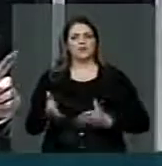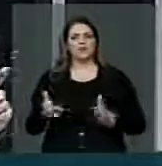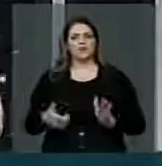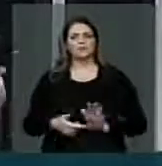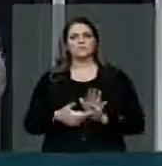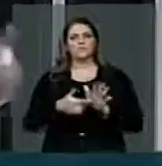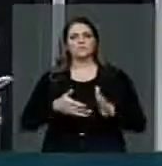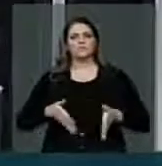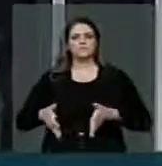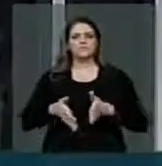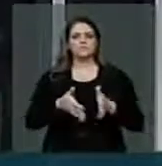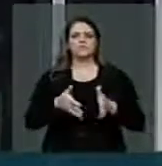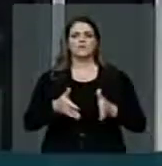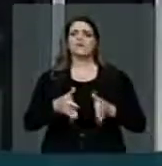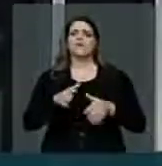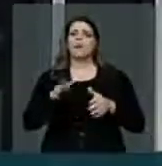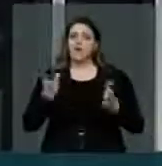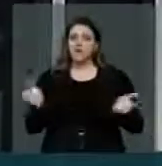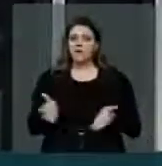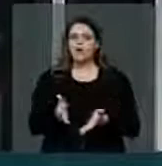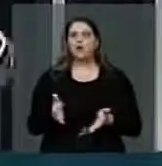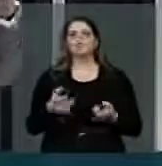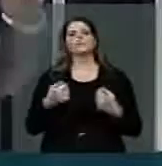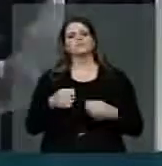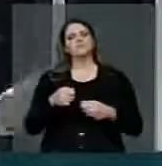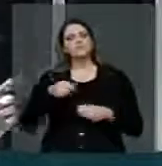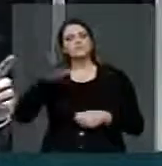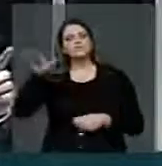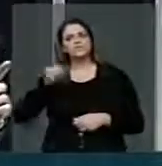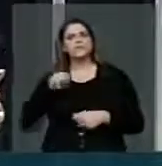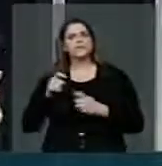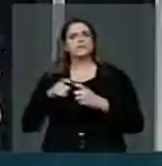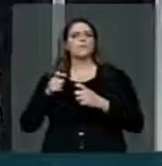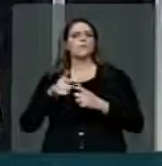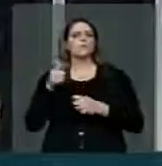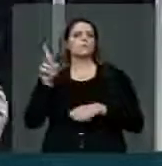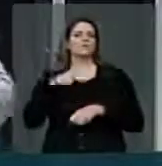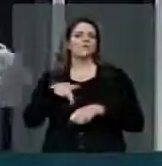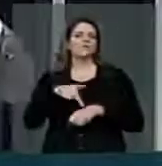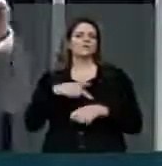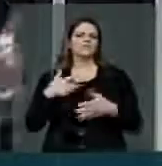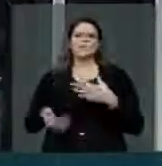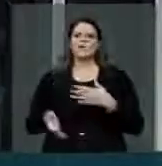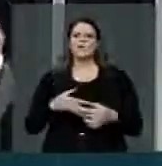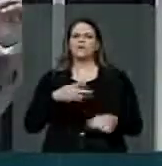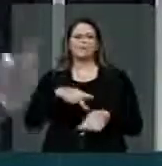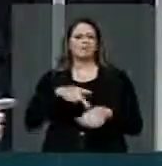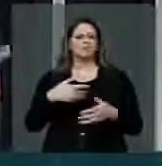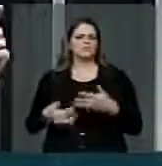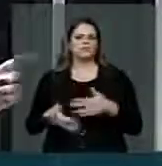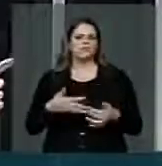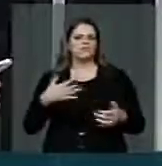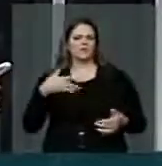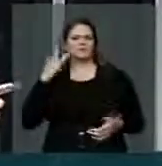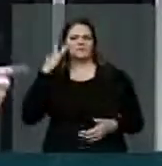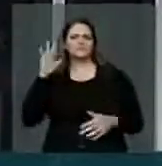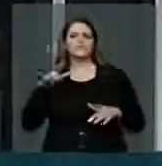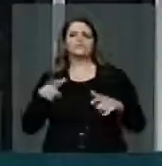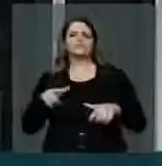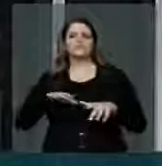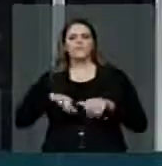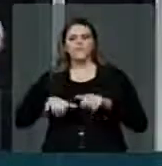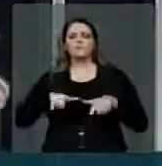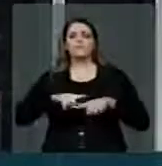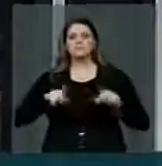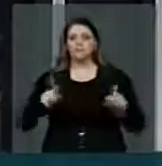caminho: é importar médicos, seja lá de onde vierem, seja lá por onde foram formados, mas que